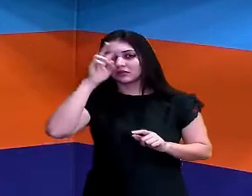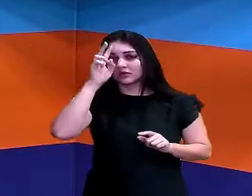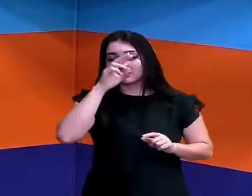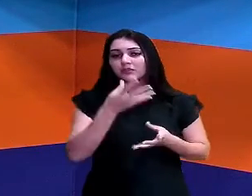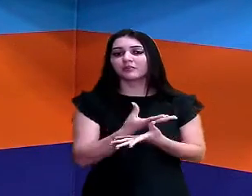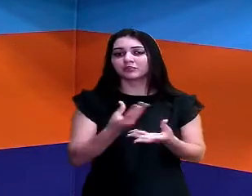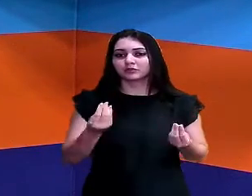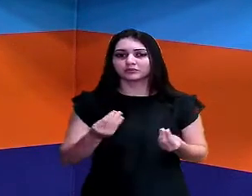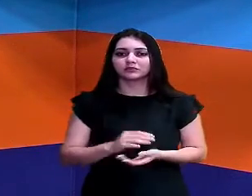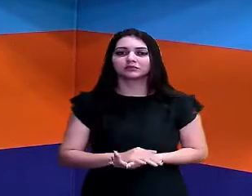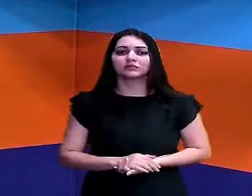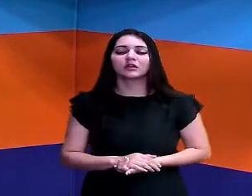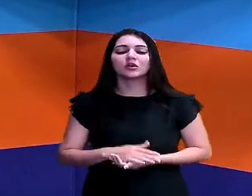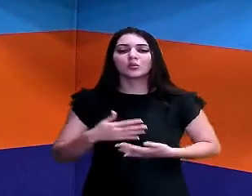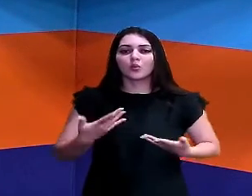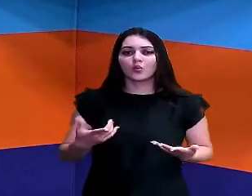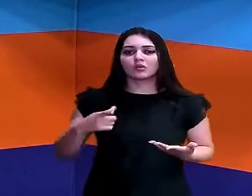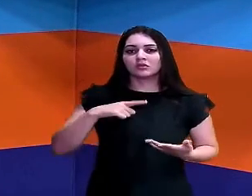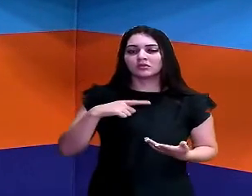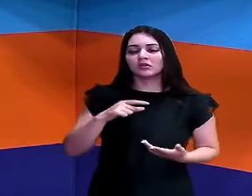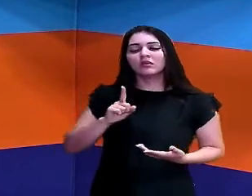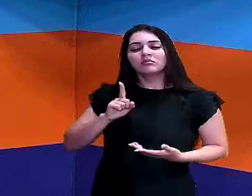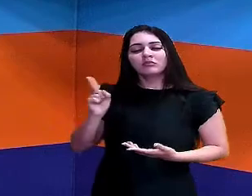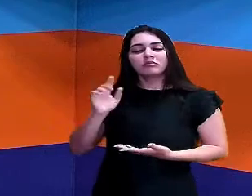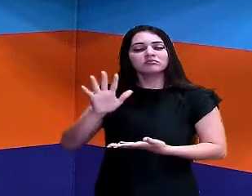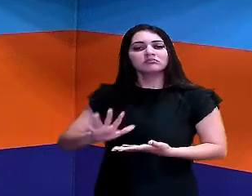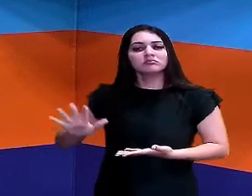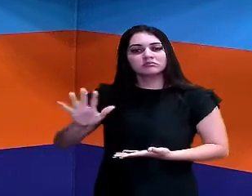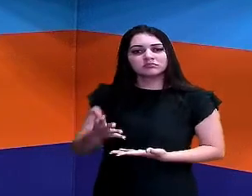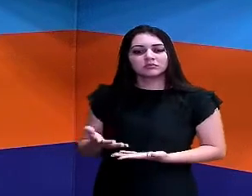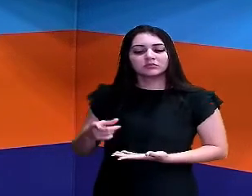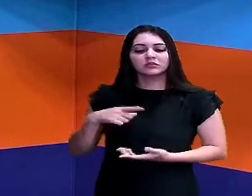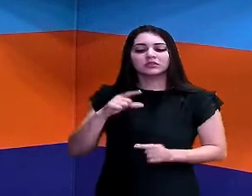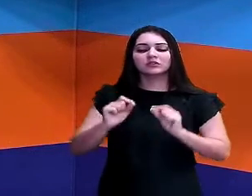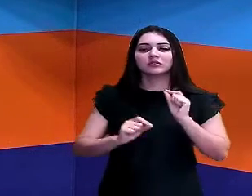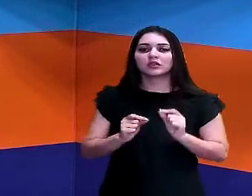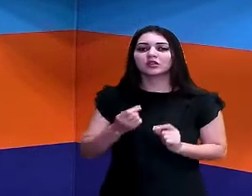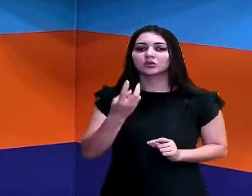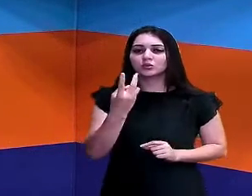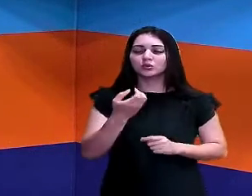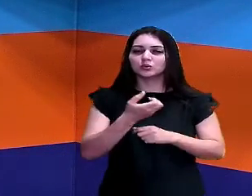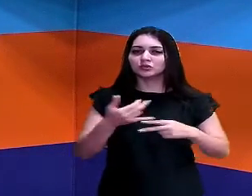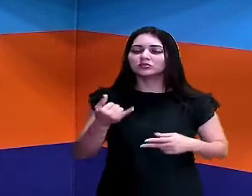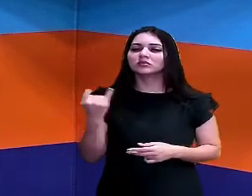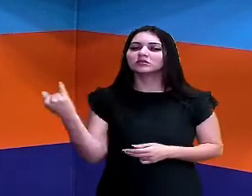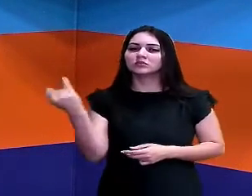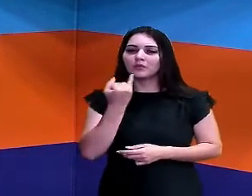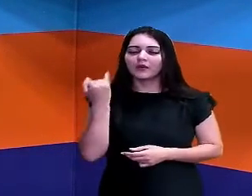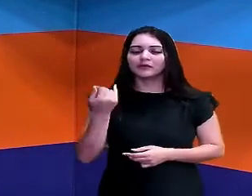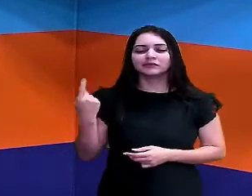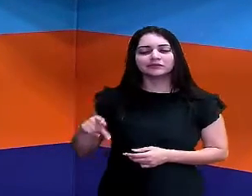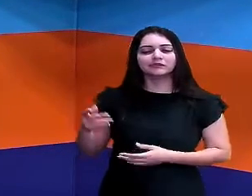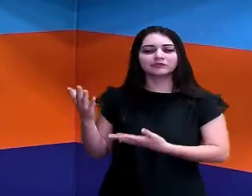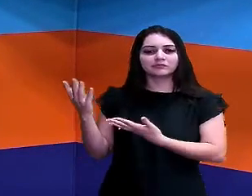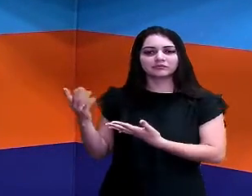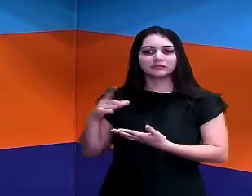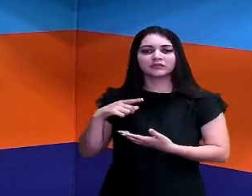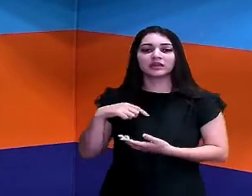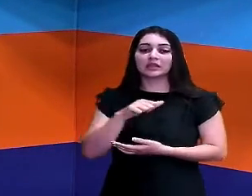bastante. E aí, quando eu tenho essas figuras, eu tenho duas coisinhas muito importantes nela. Eu